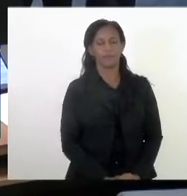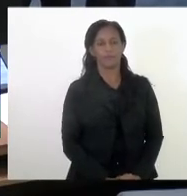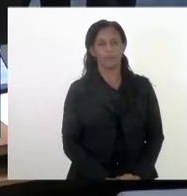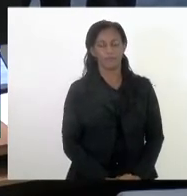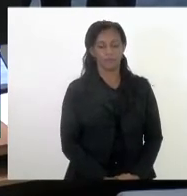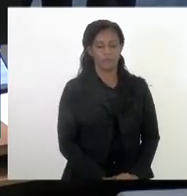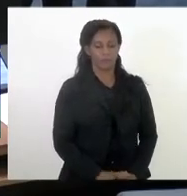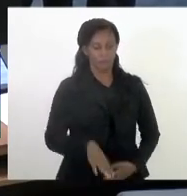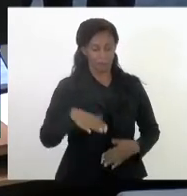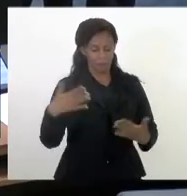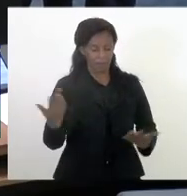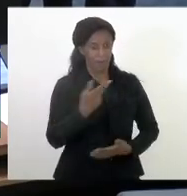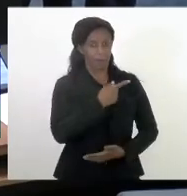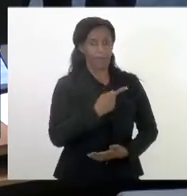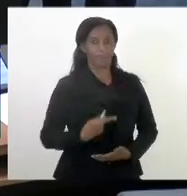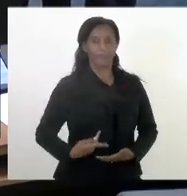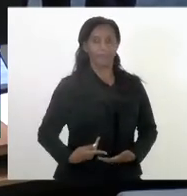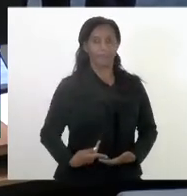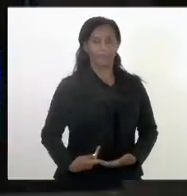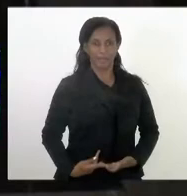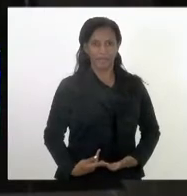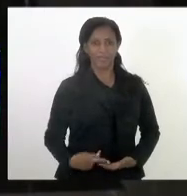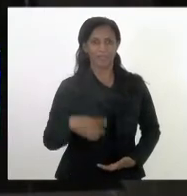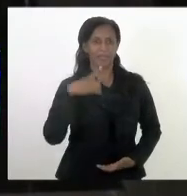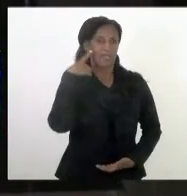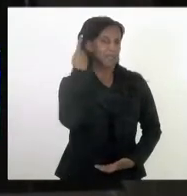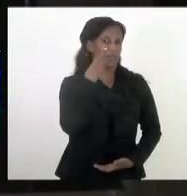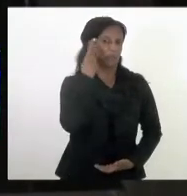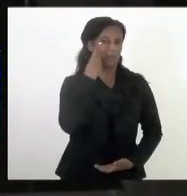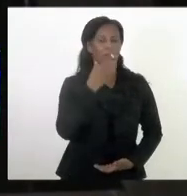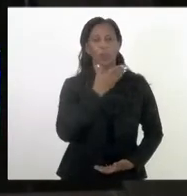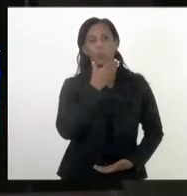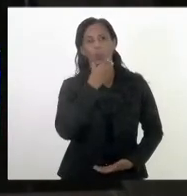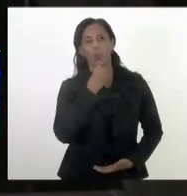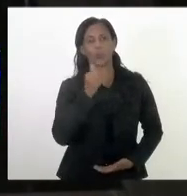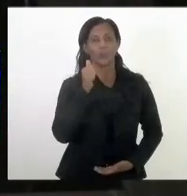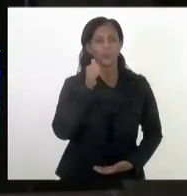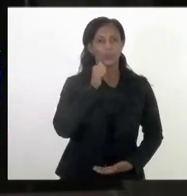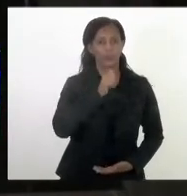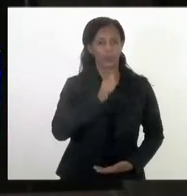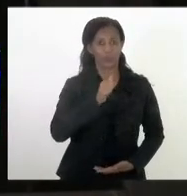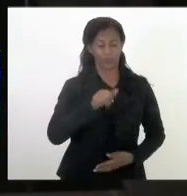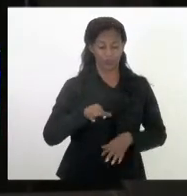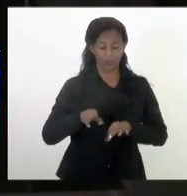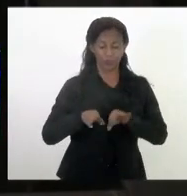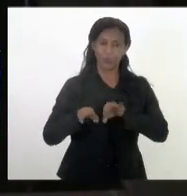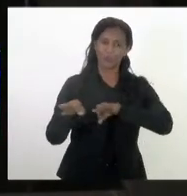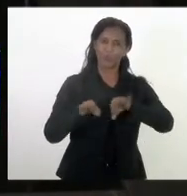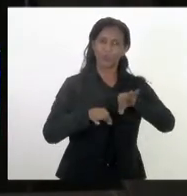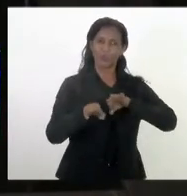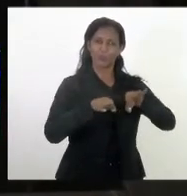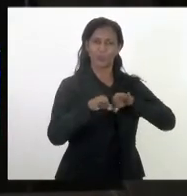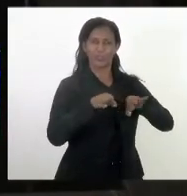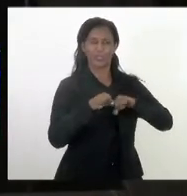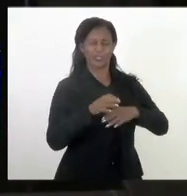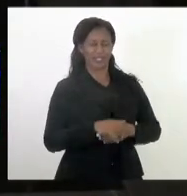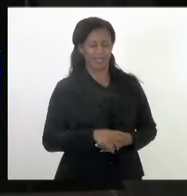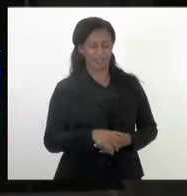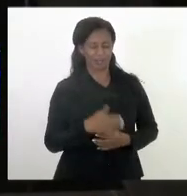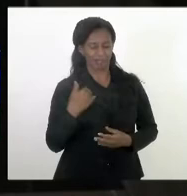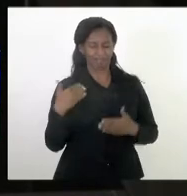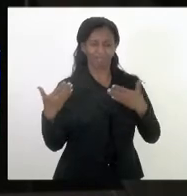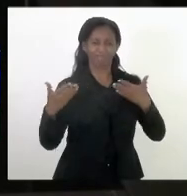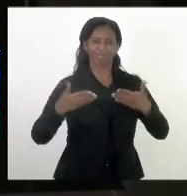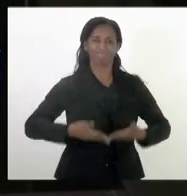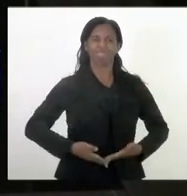Senhor presidente, senhoras deputadas, senhores deputados, o projeto que me propus a discutir aqui é